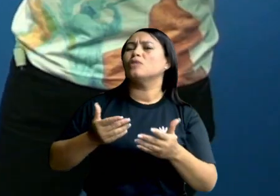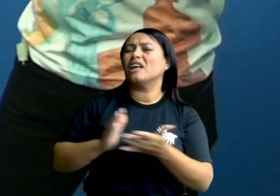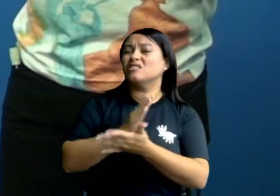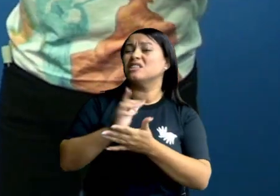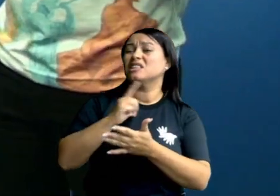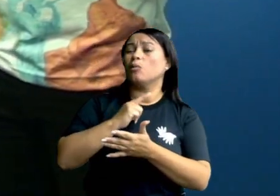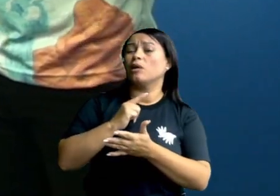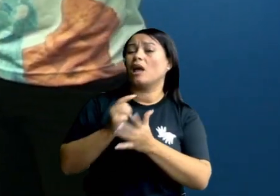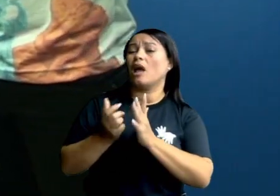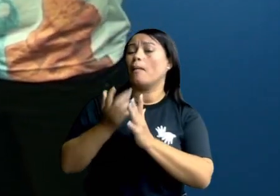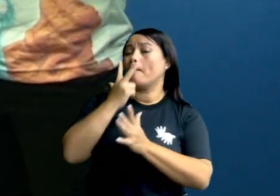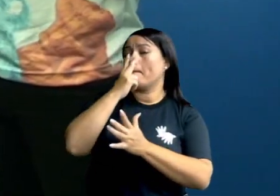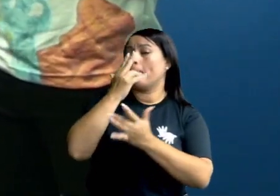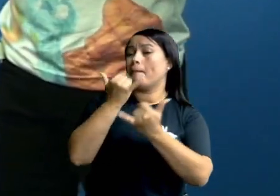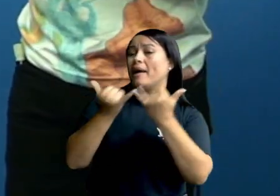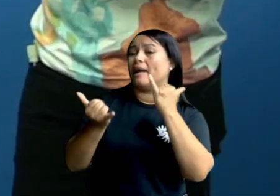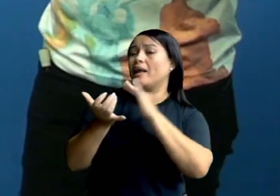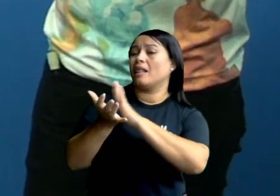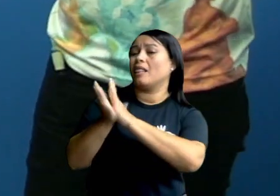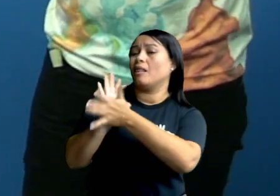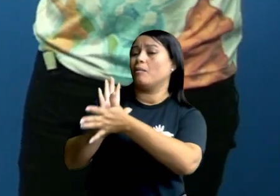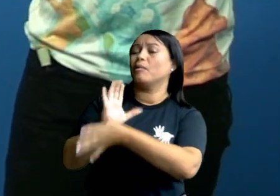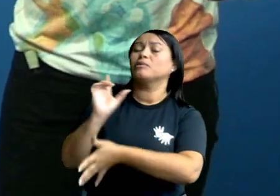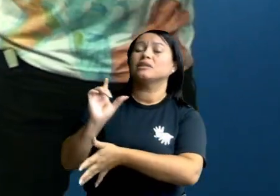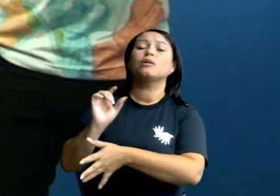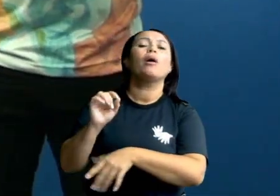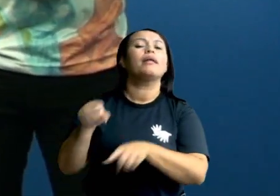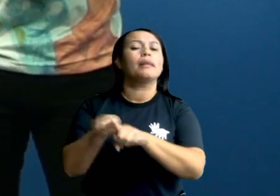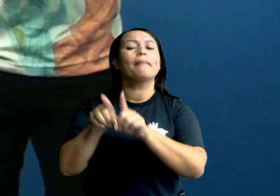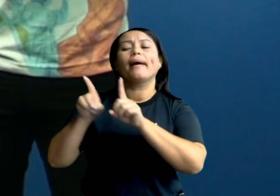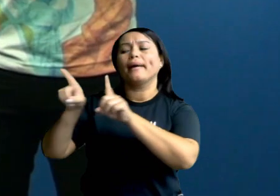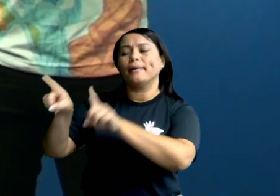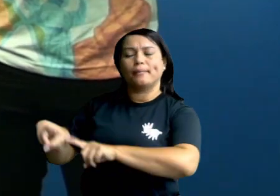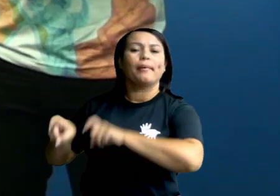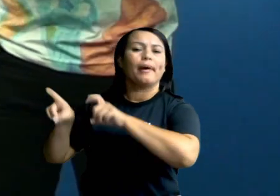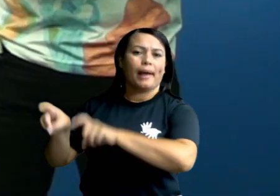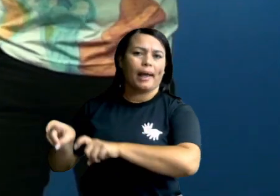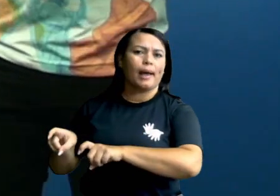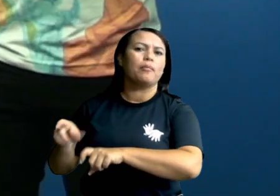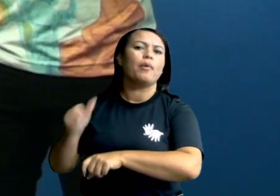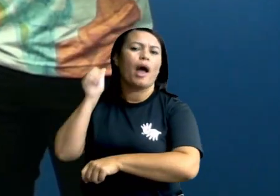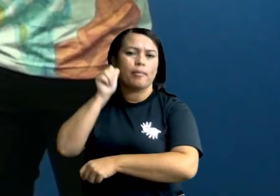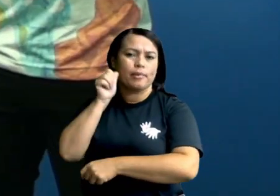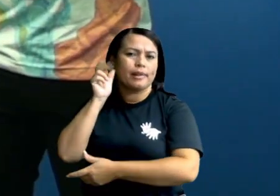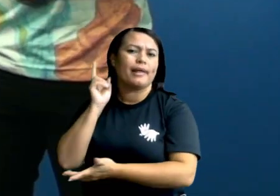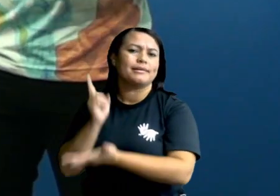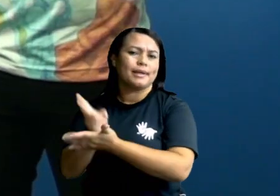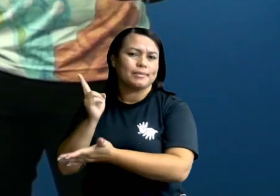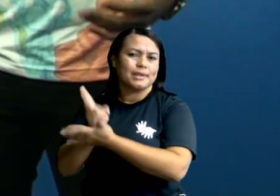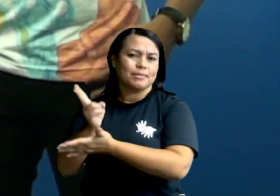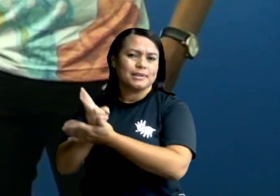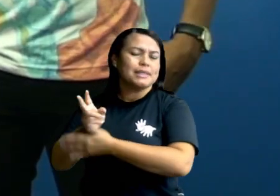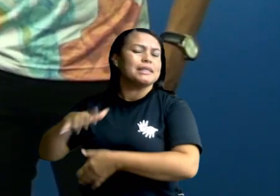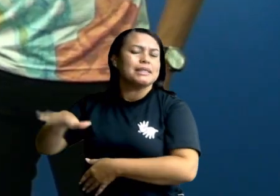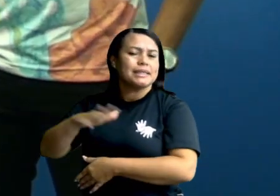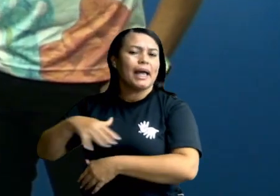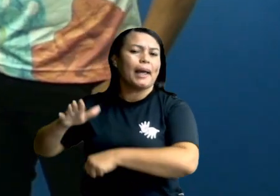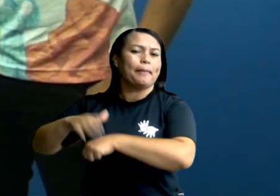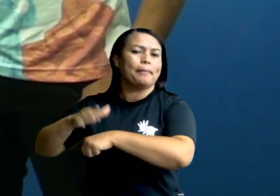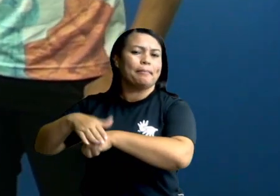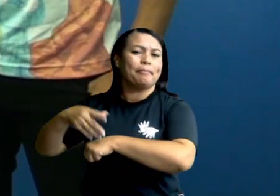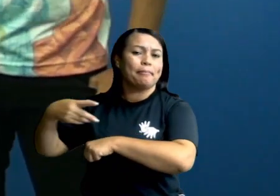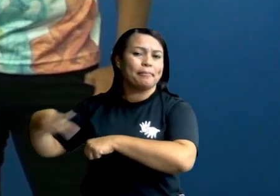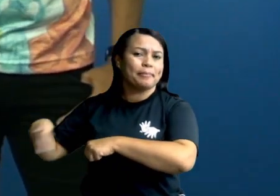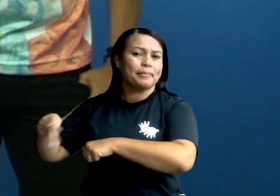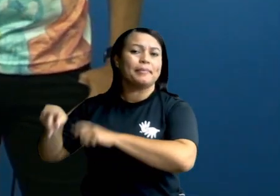mundo sobre essa perspectiva. E no campo, na área rural, também sempre foi presente, né, a mulher em suas atividades relacionadas